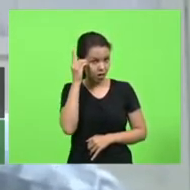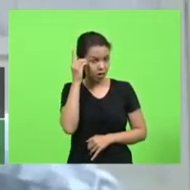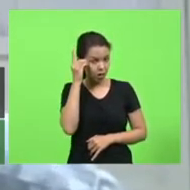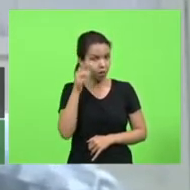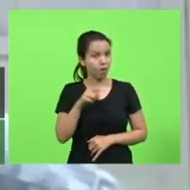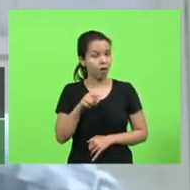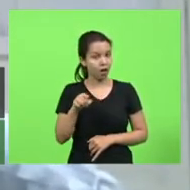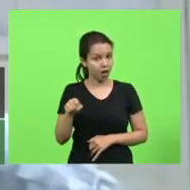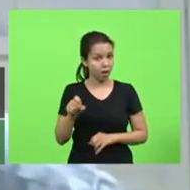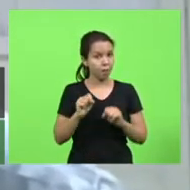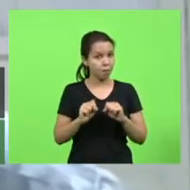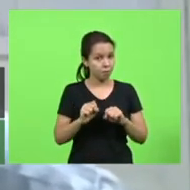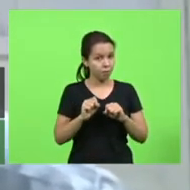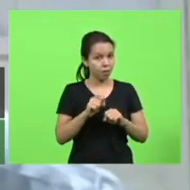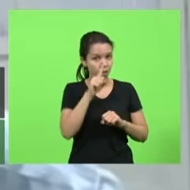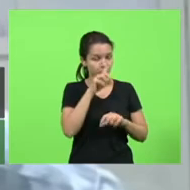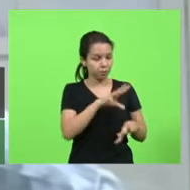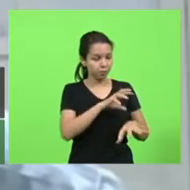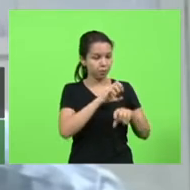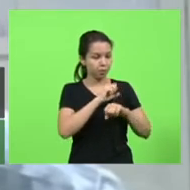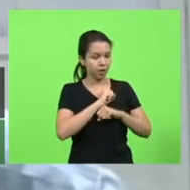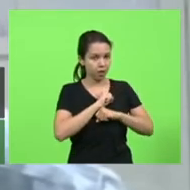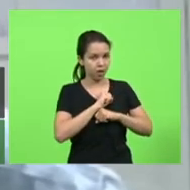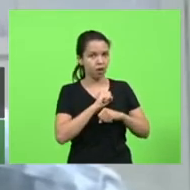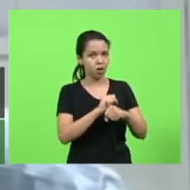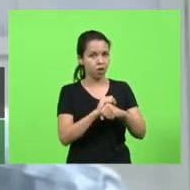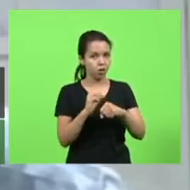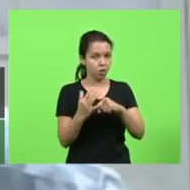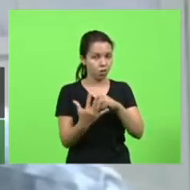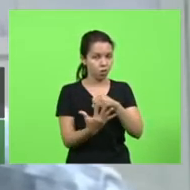COVID-19. A maior